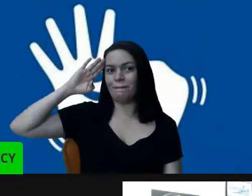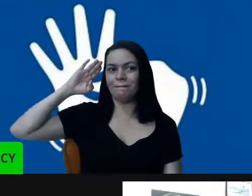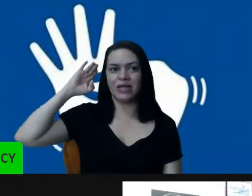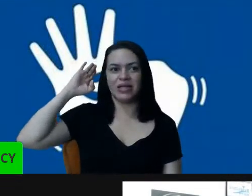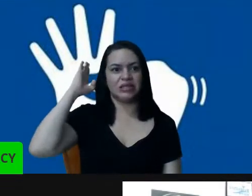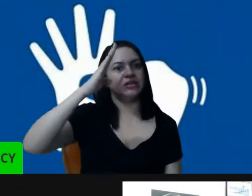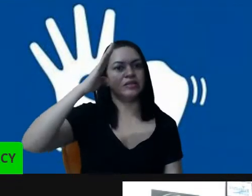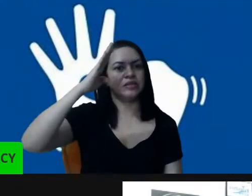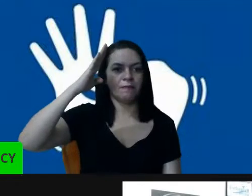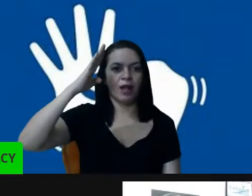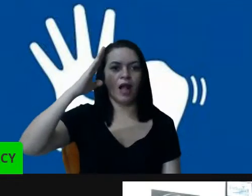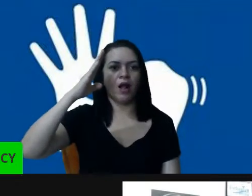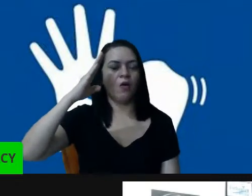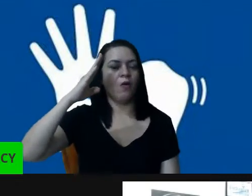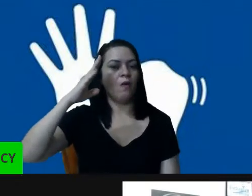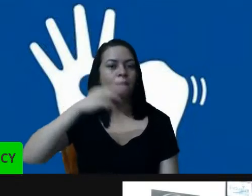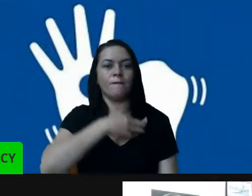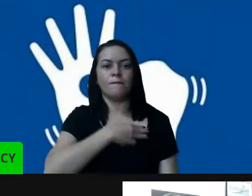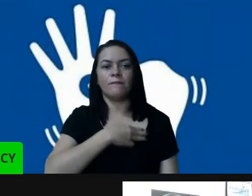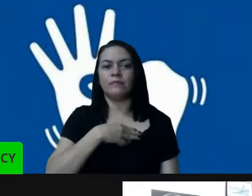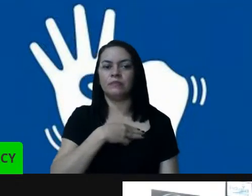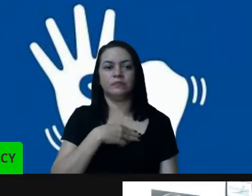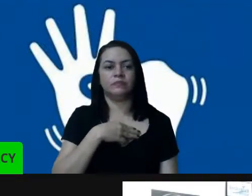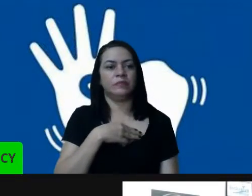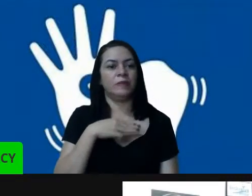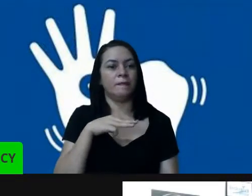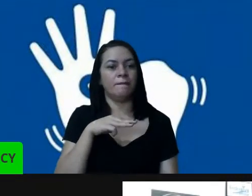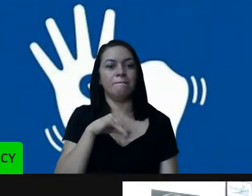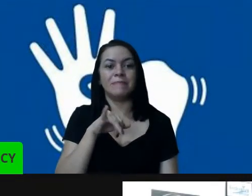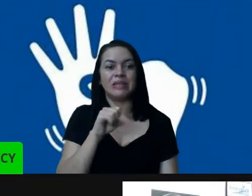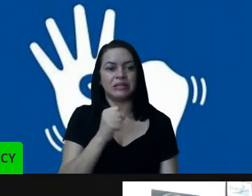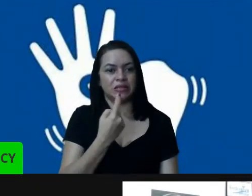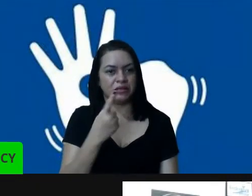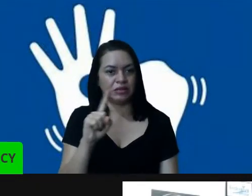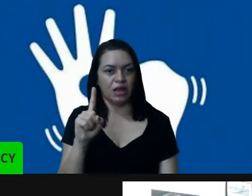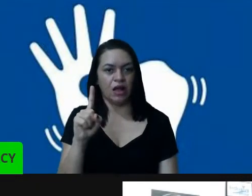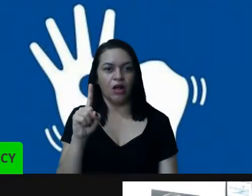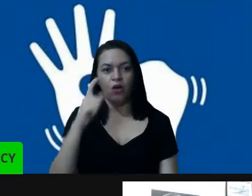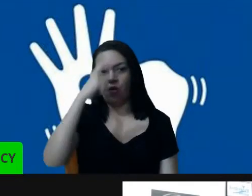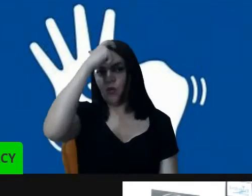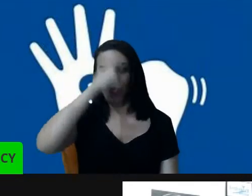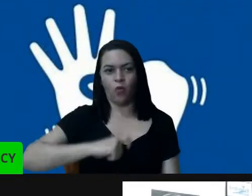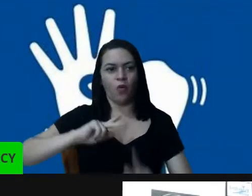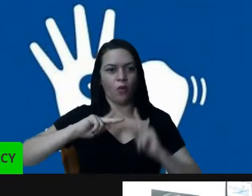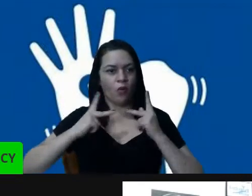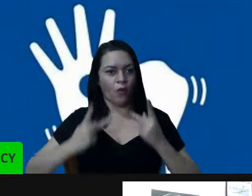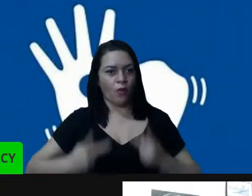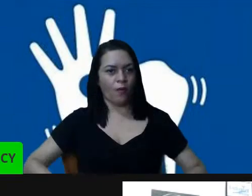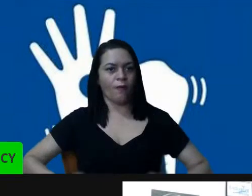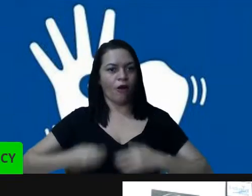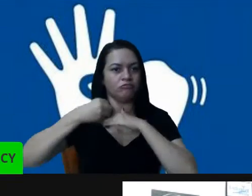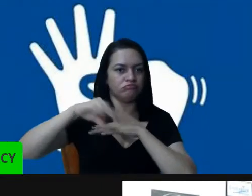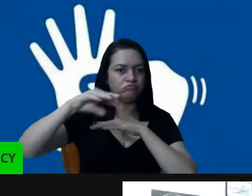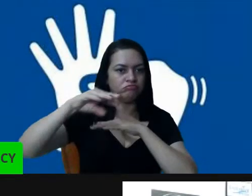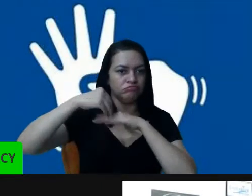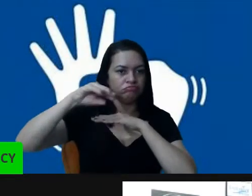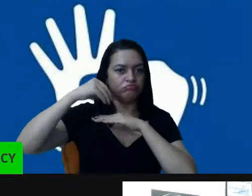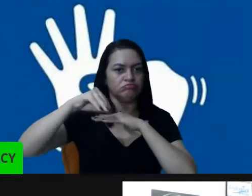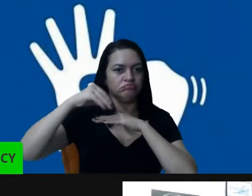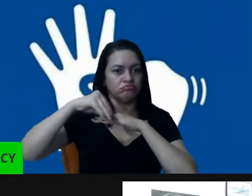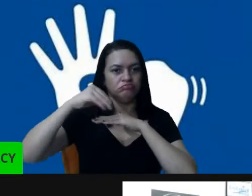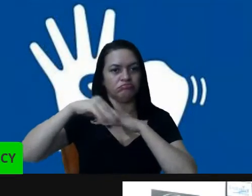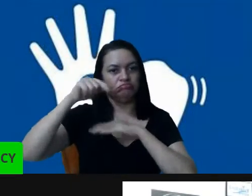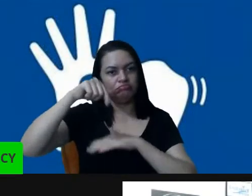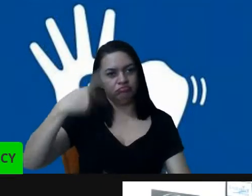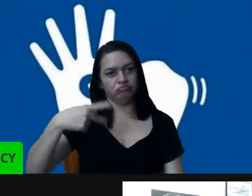principal missão enquanto seres humanos aqui, de passagem aqui por esse mundo. Então, assim, eu me